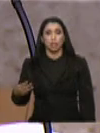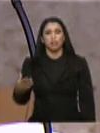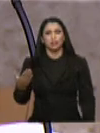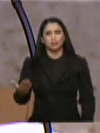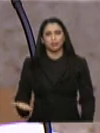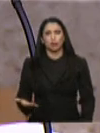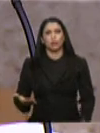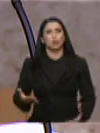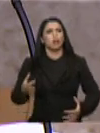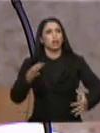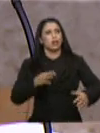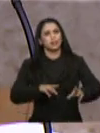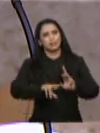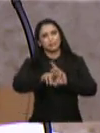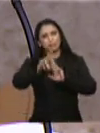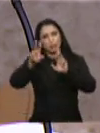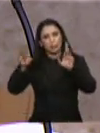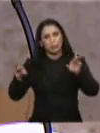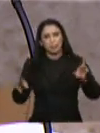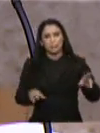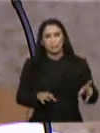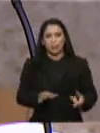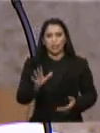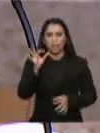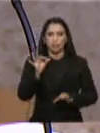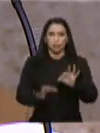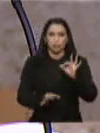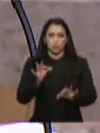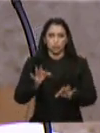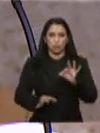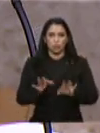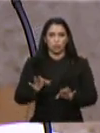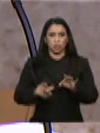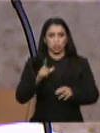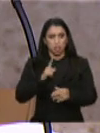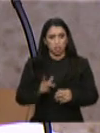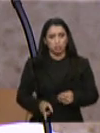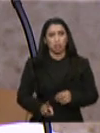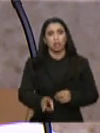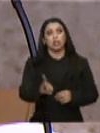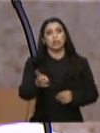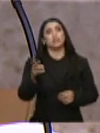controvérsia jurisprudencial e doutrinária que se seguiu a respeito da